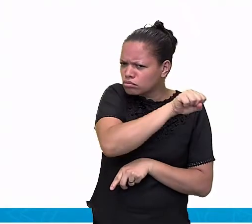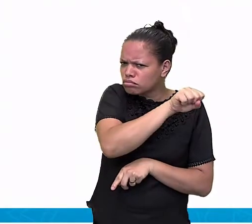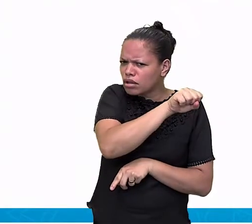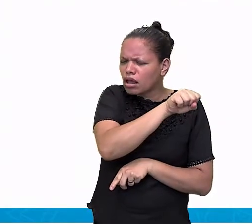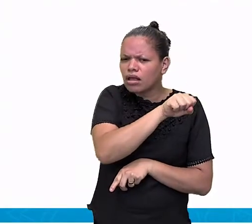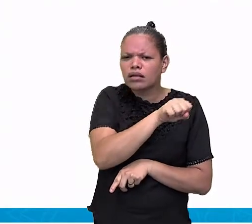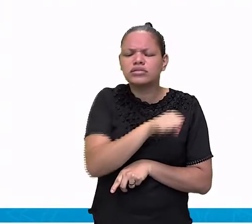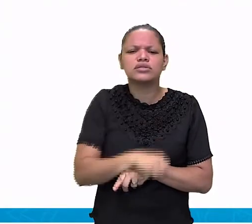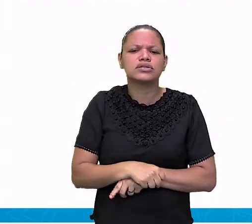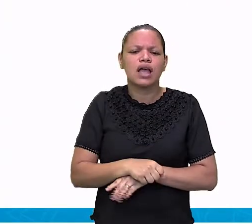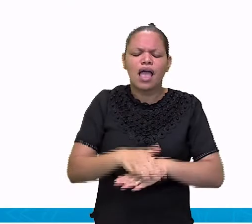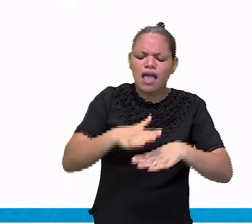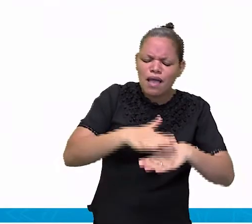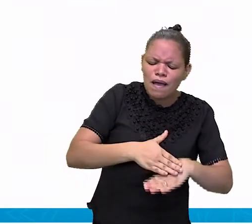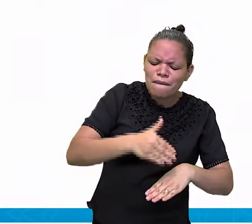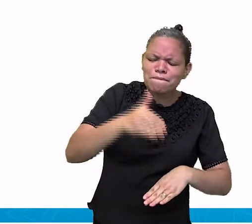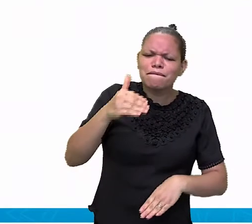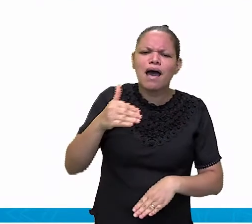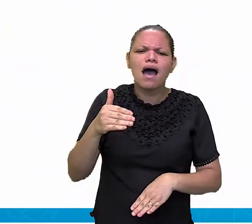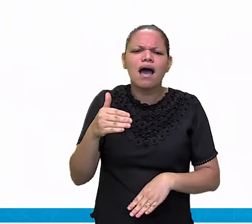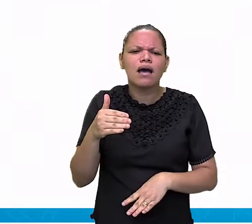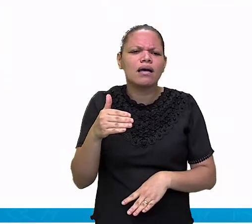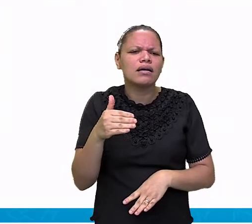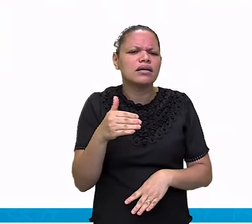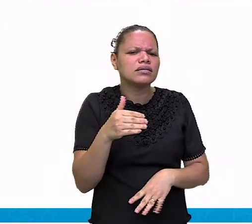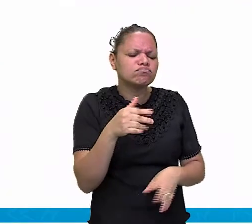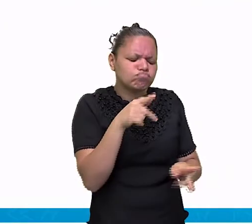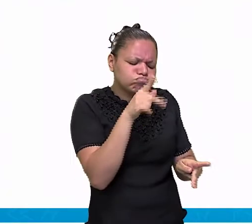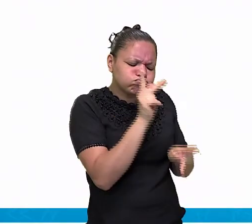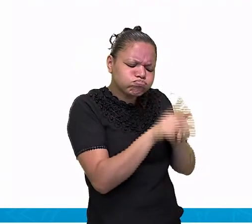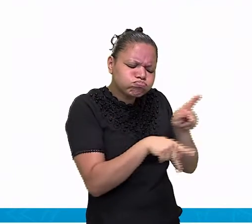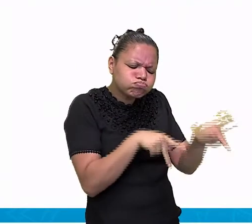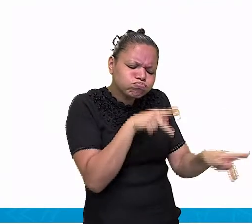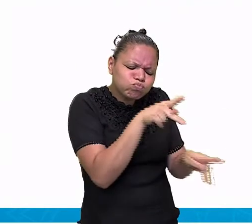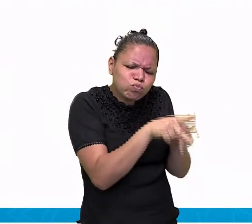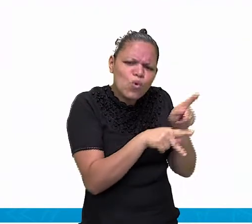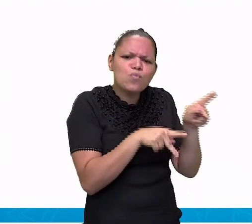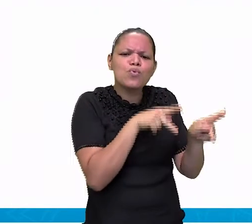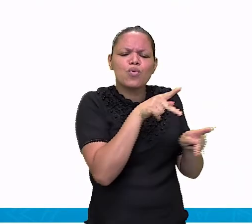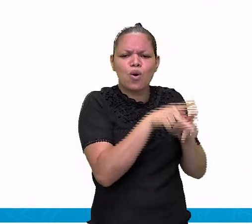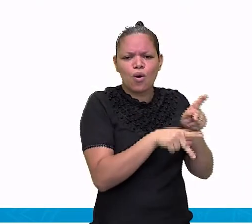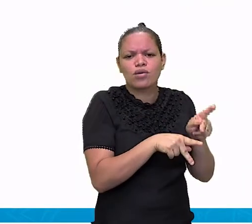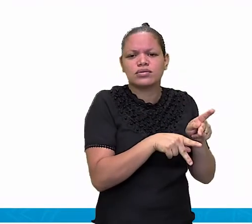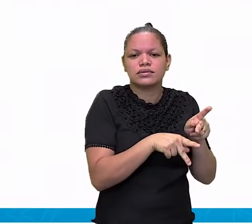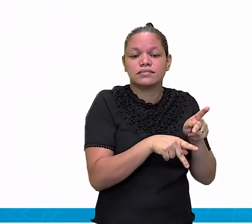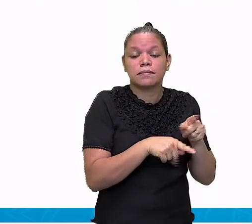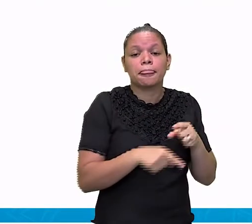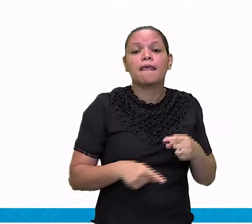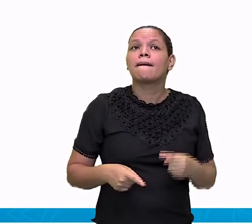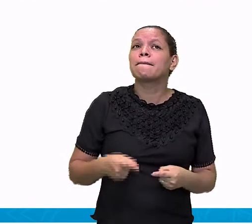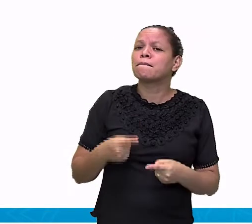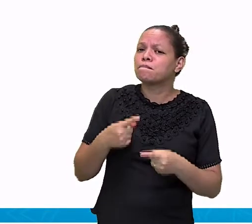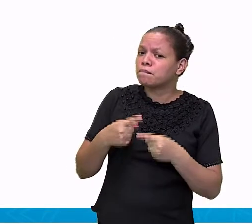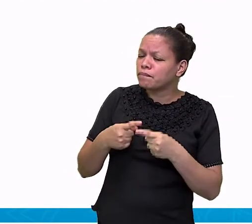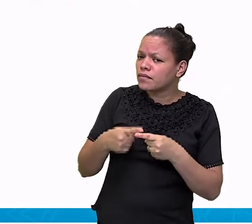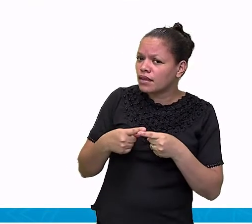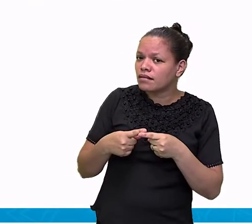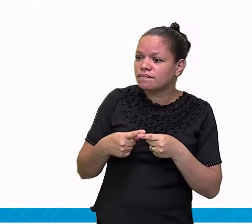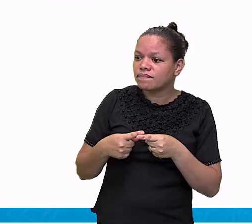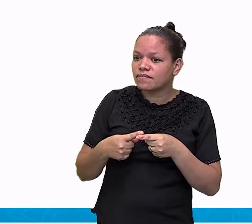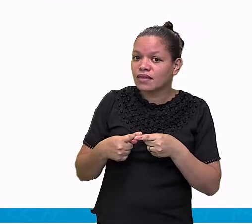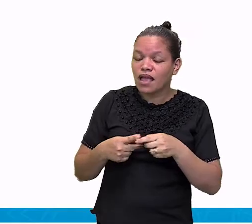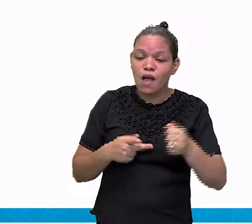mais densa. Então, isso reflete por quê? O nosso país ele veio crescendo a partir aí